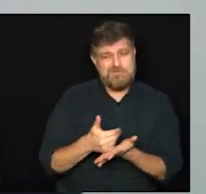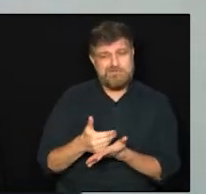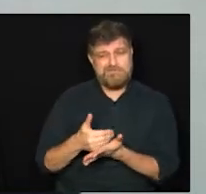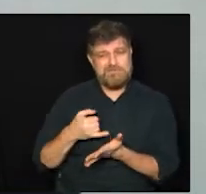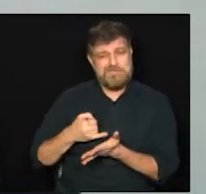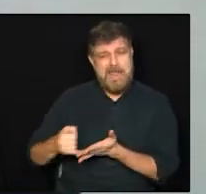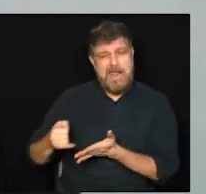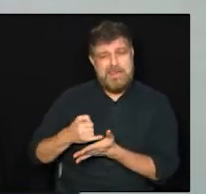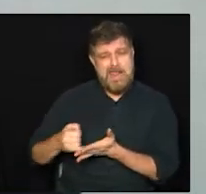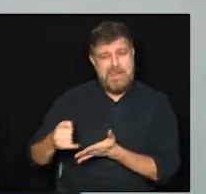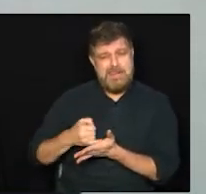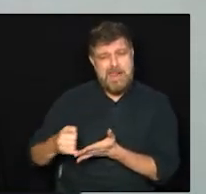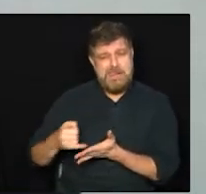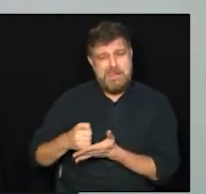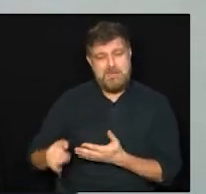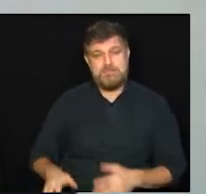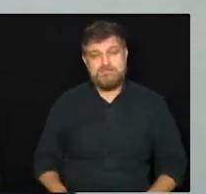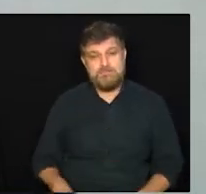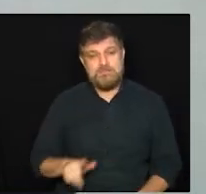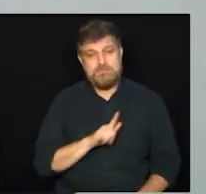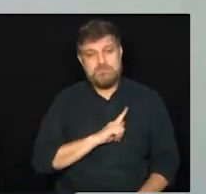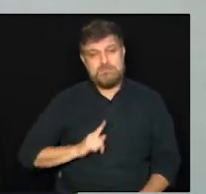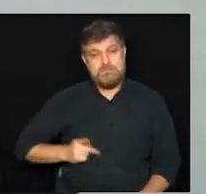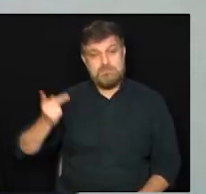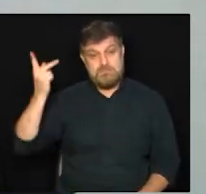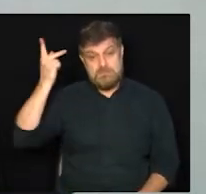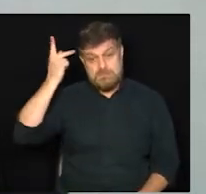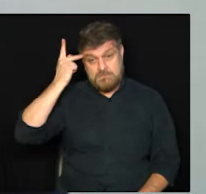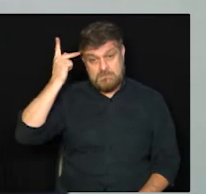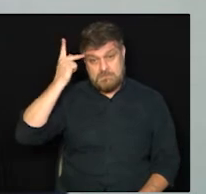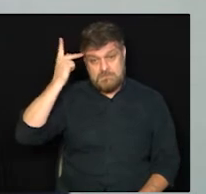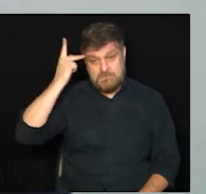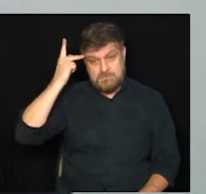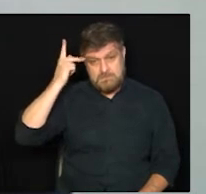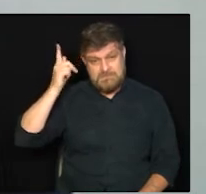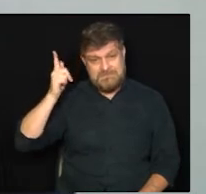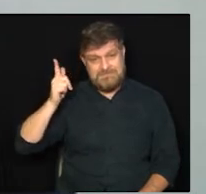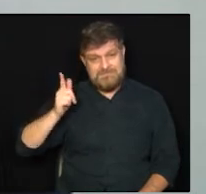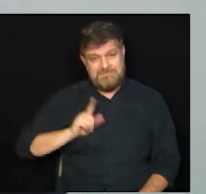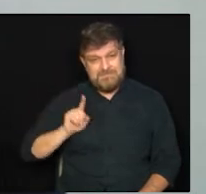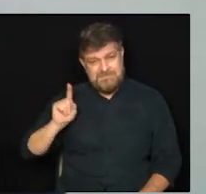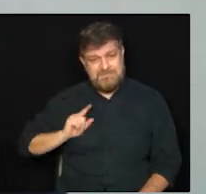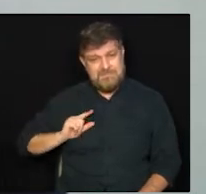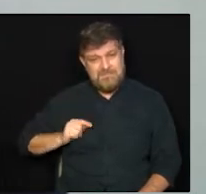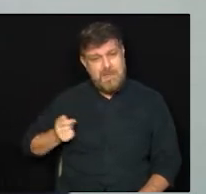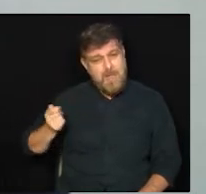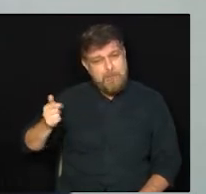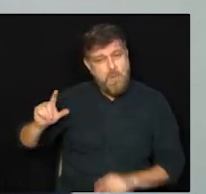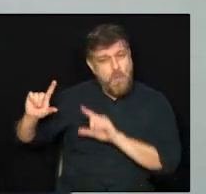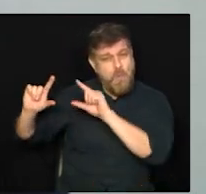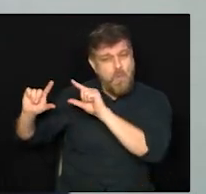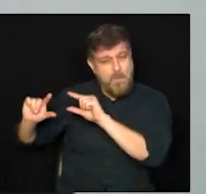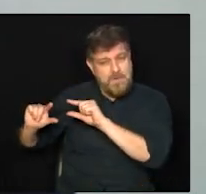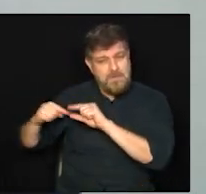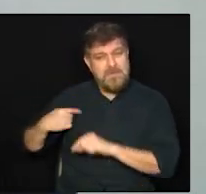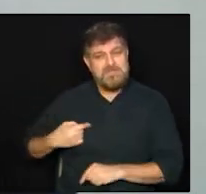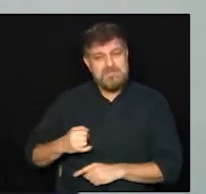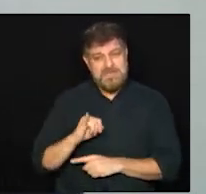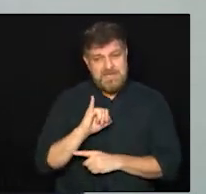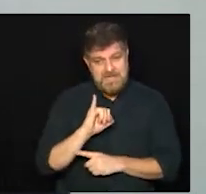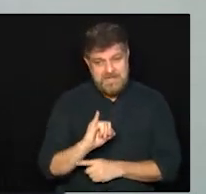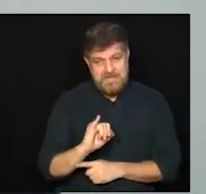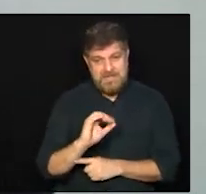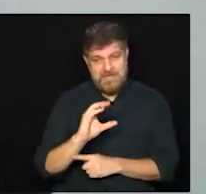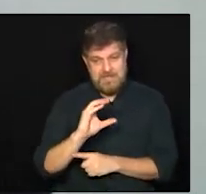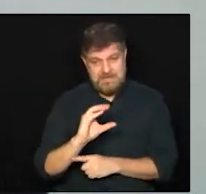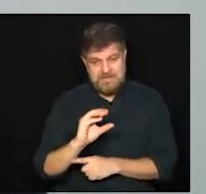O governo estadual, ele acaba tendo um impacto um pouco menor, né? A gente recolhe ICMS, sim, a gente